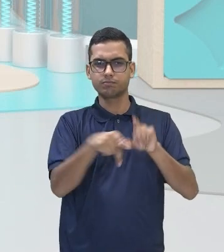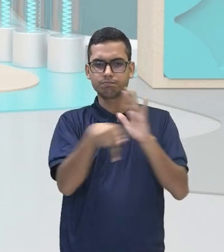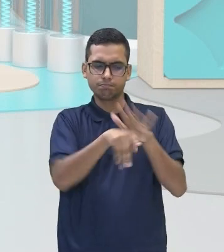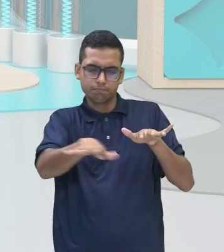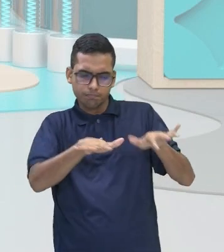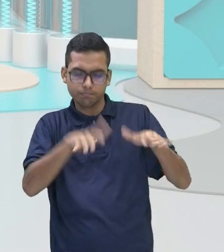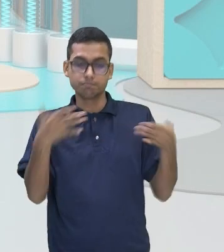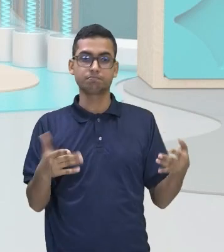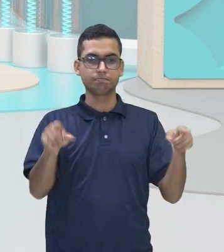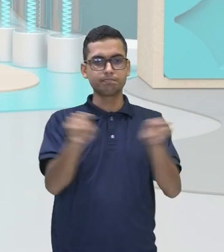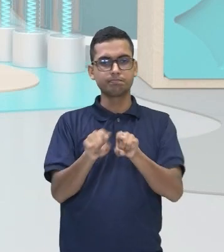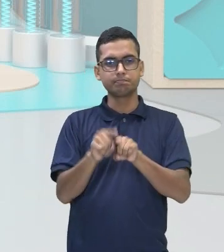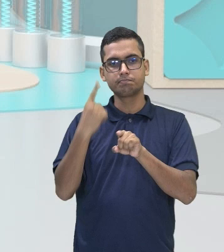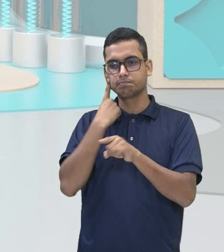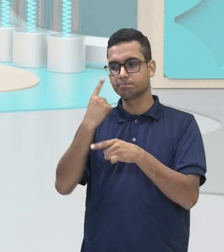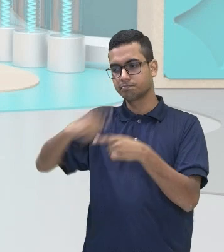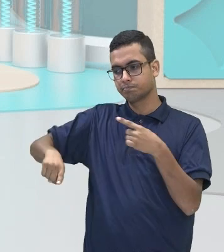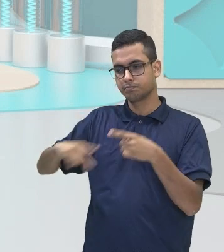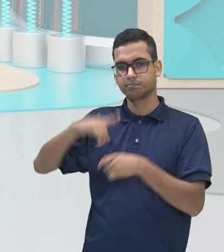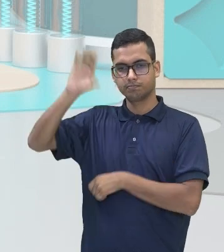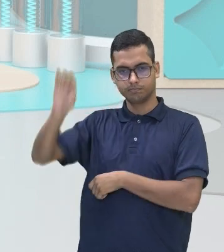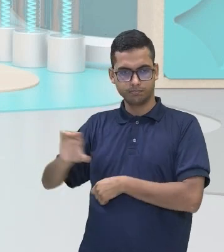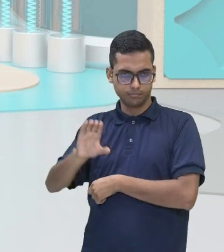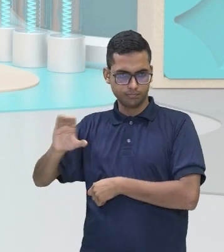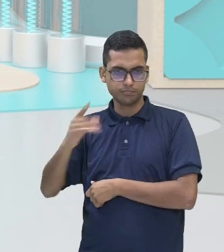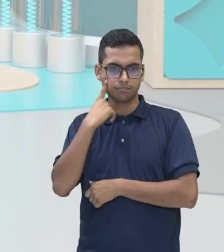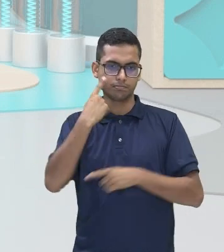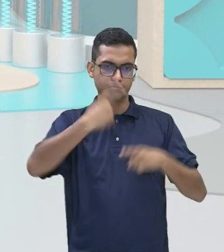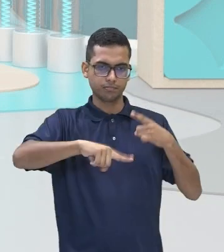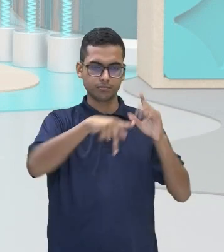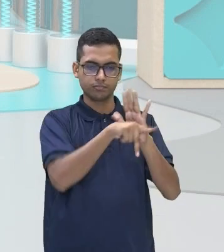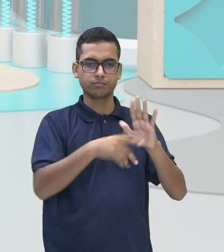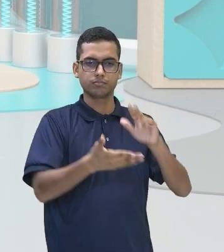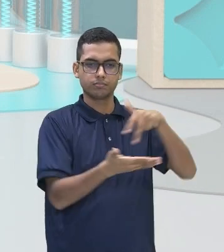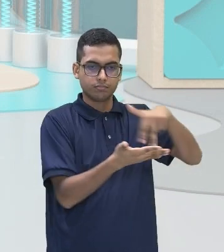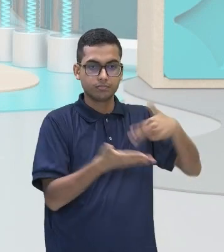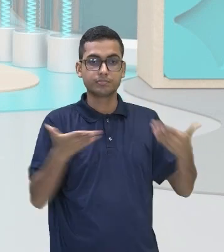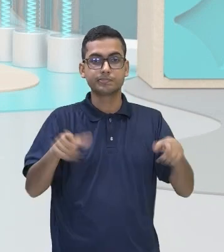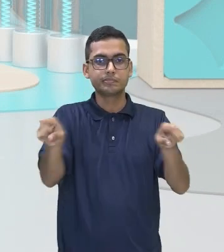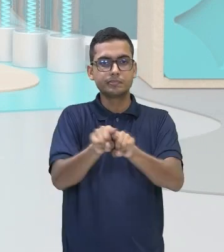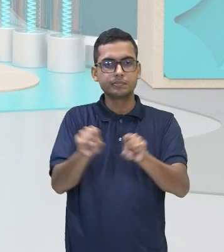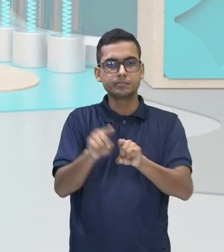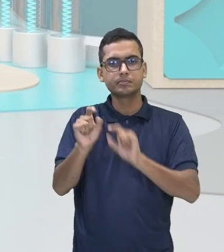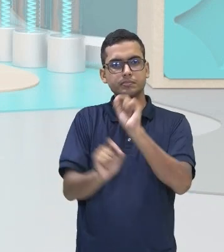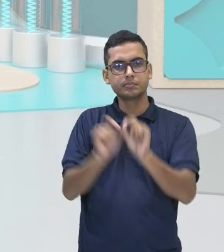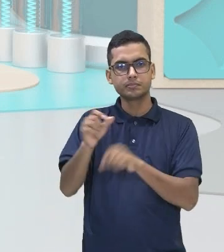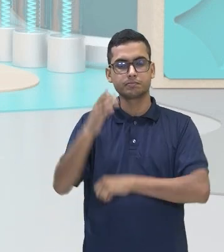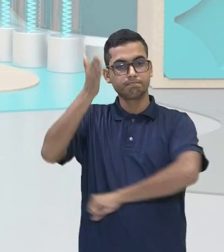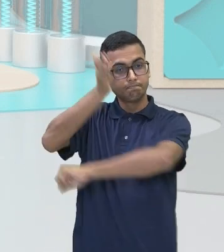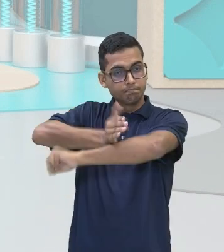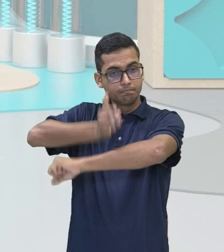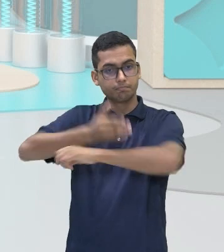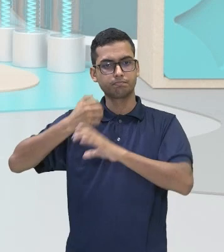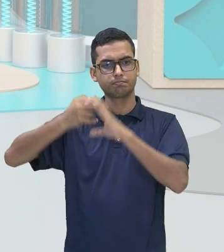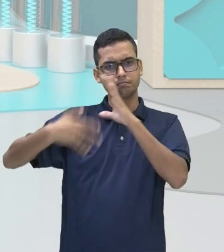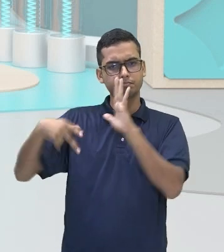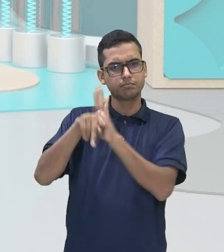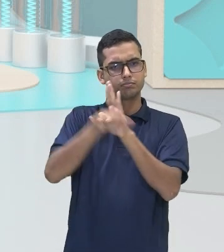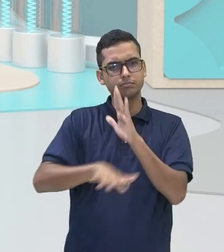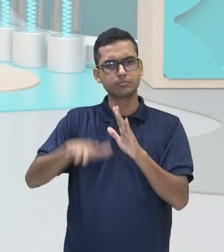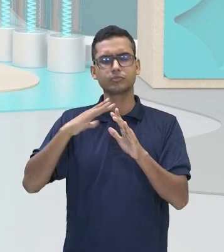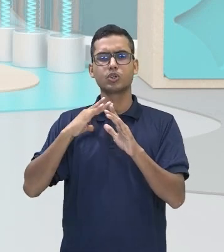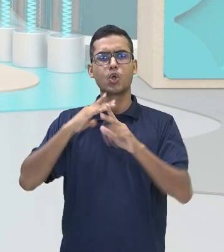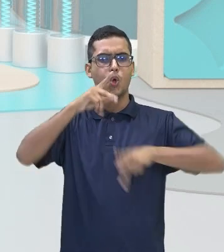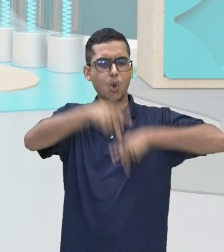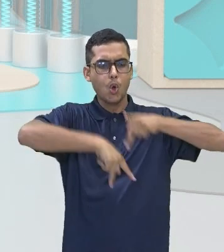que eram populares, né, entre as classes camponesas, e essas danças elas incluíam movimentos simples e